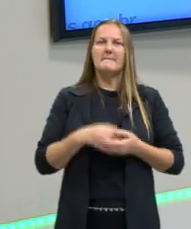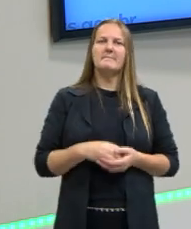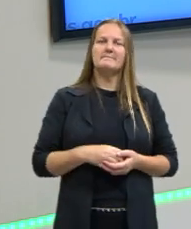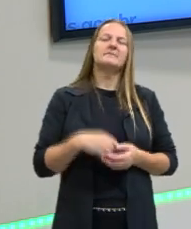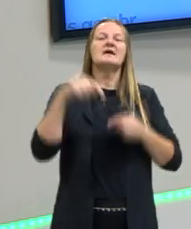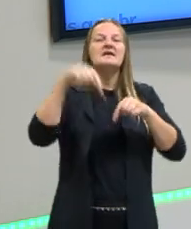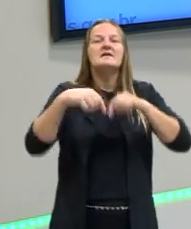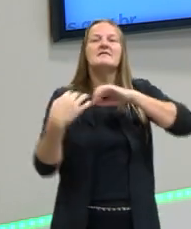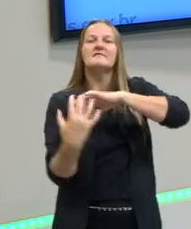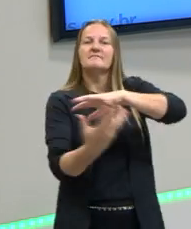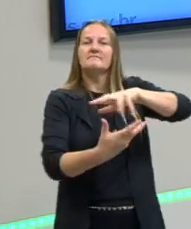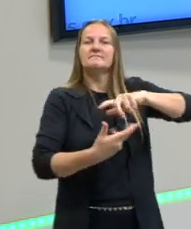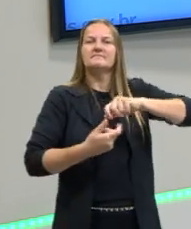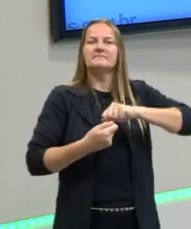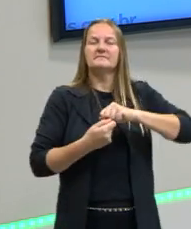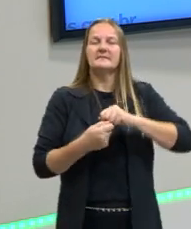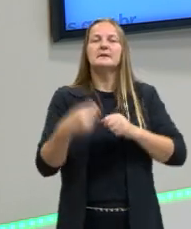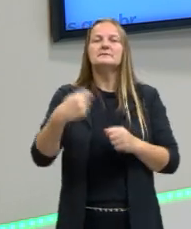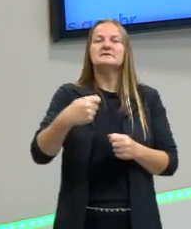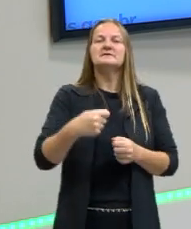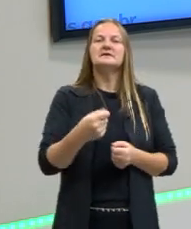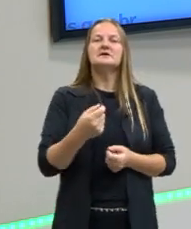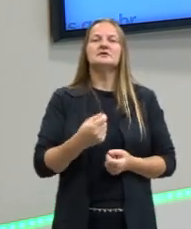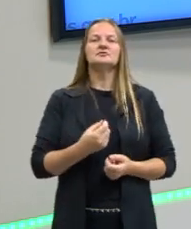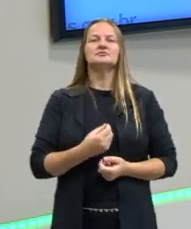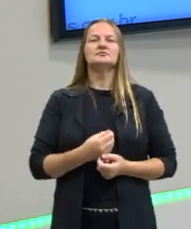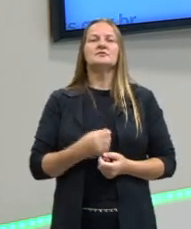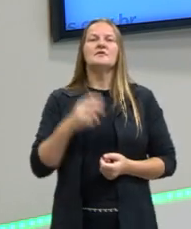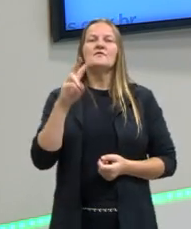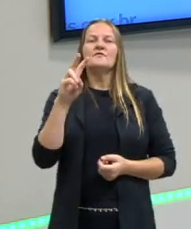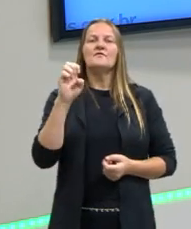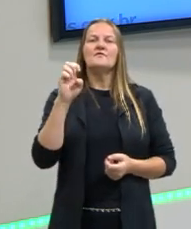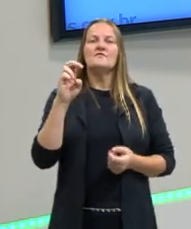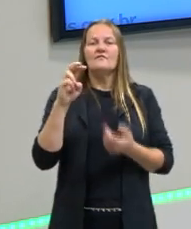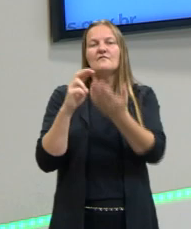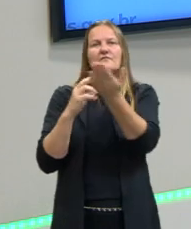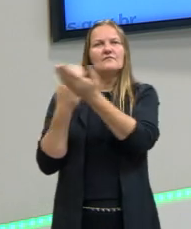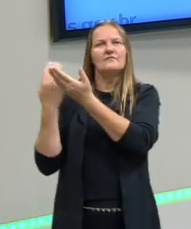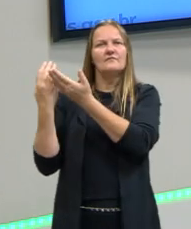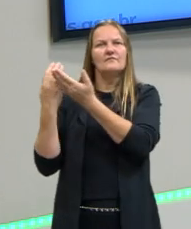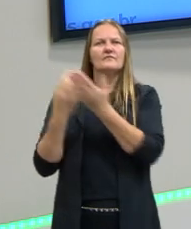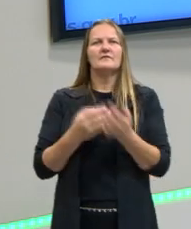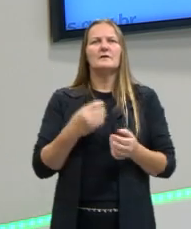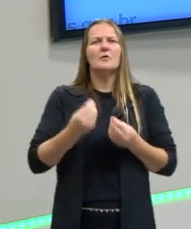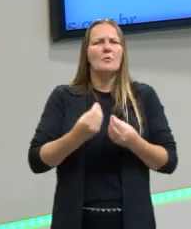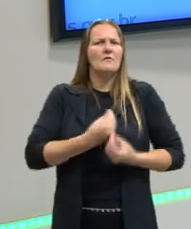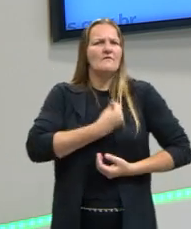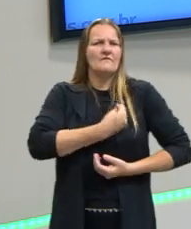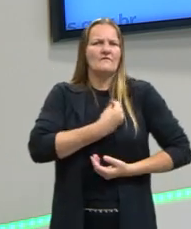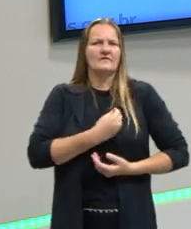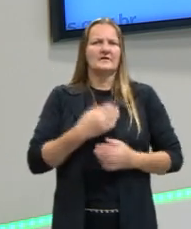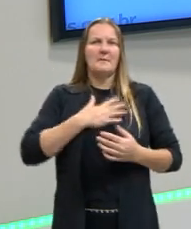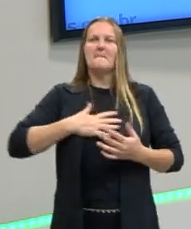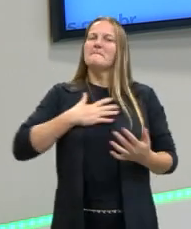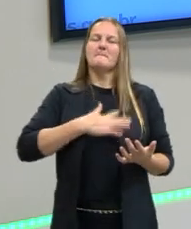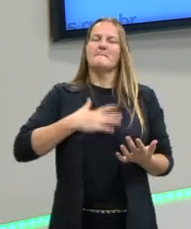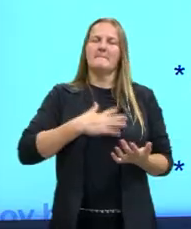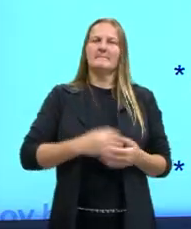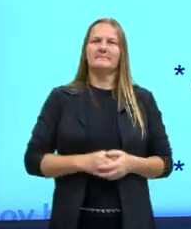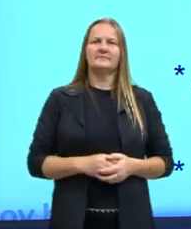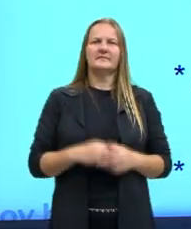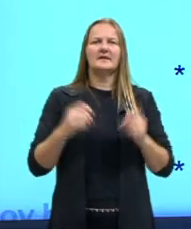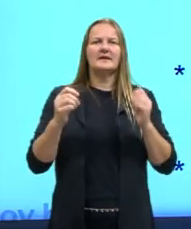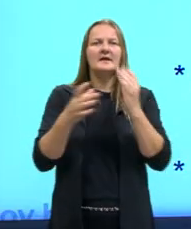e por isso essa necessidade dessa venalidade dessa da subsistência deles né a